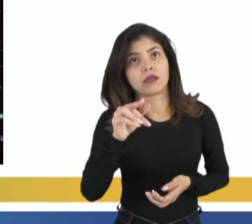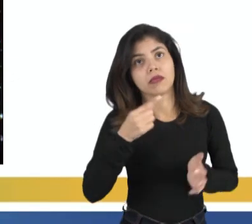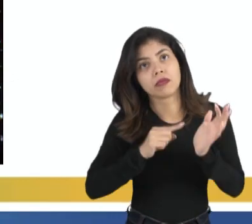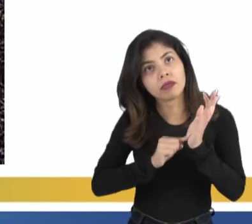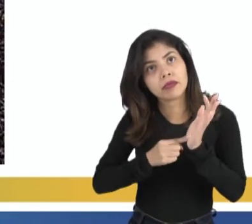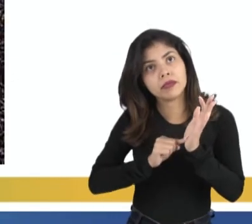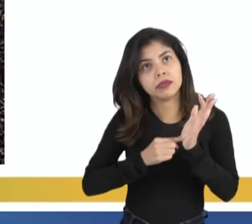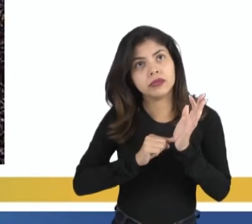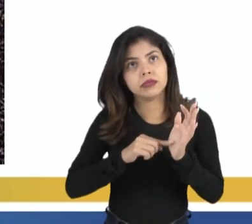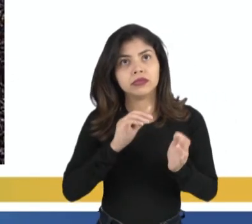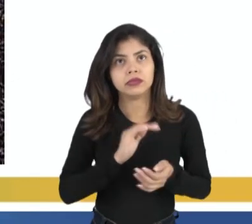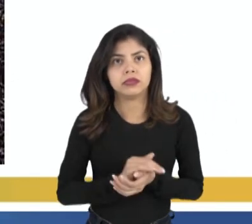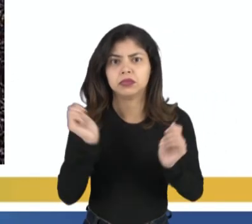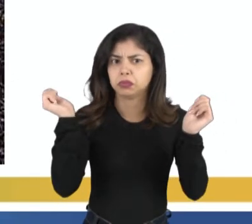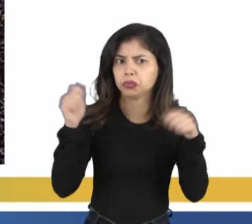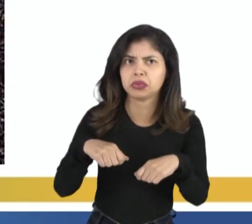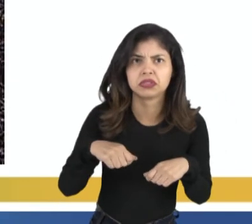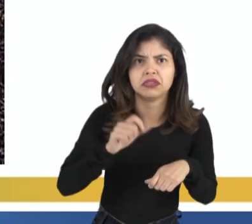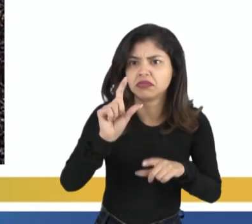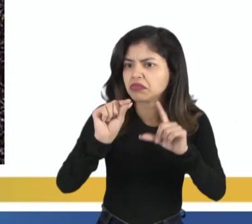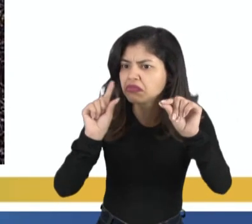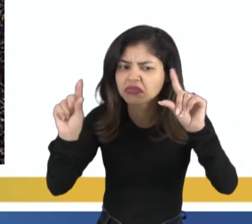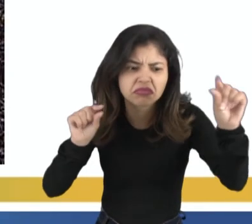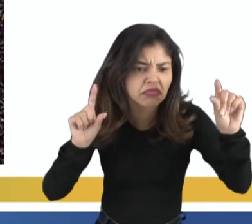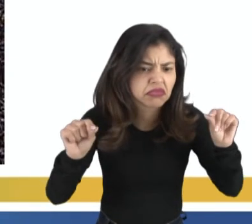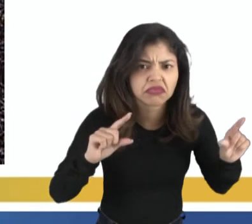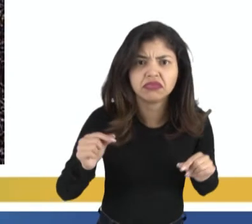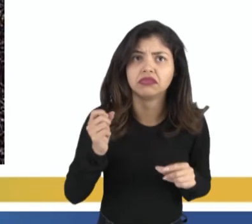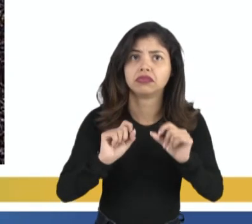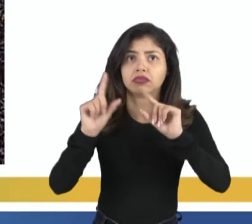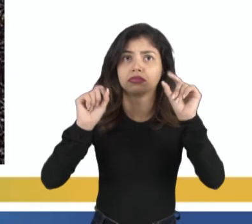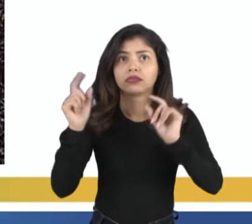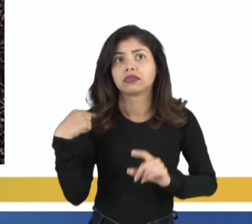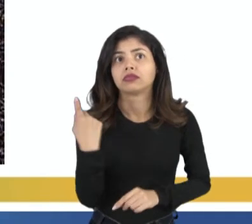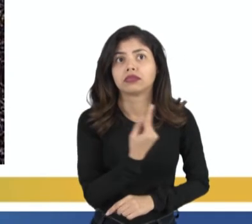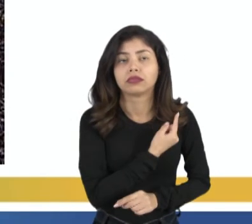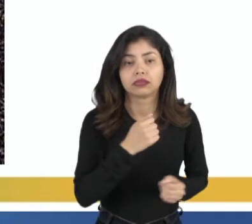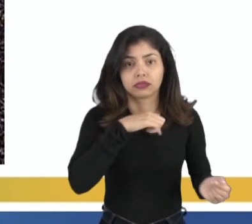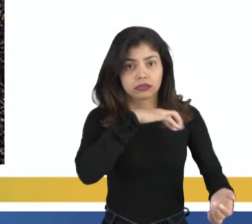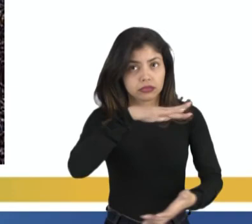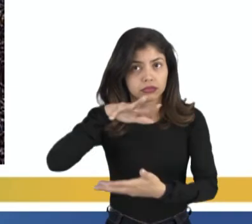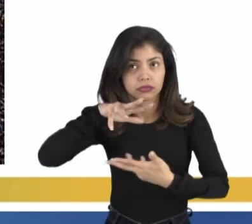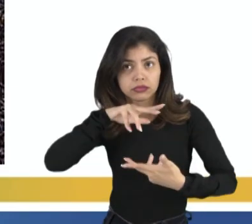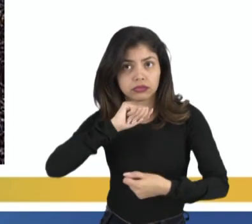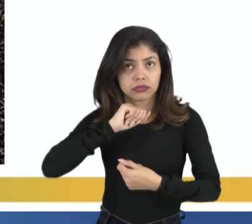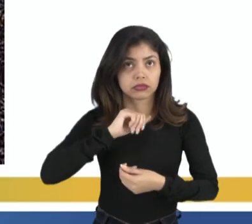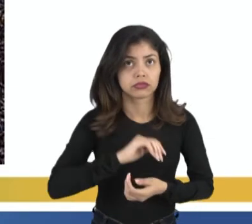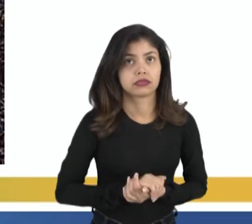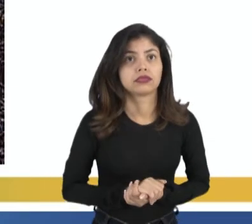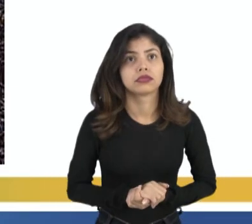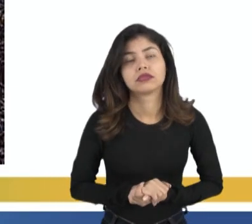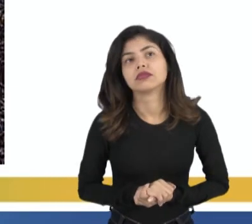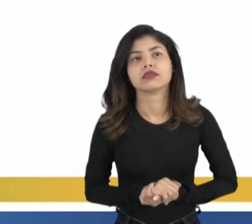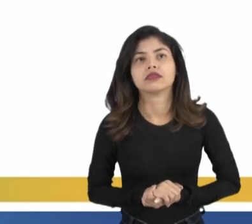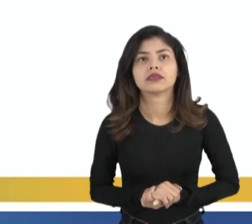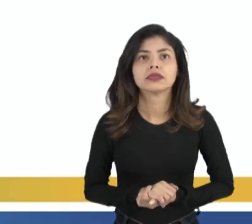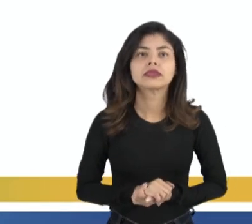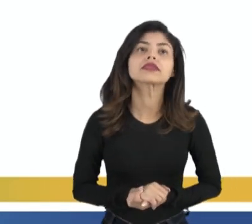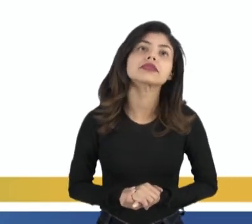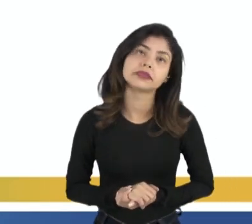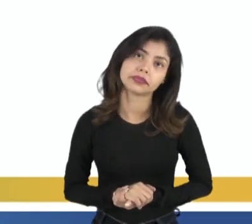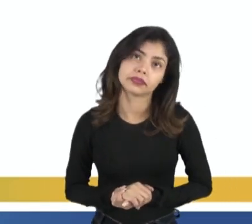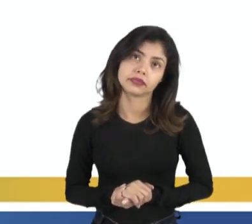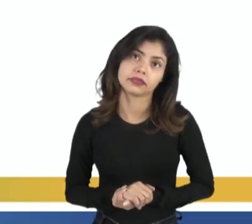aí vai chegar um ponto que já fica impossível contar quantidade de estrelas que nós temos um universo E aí